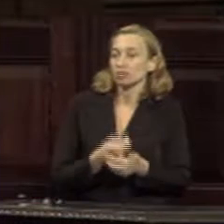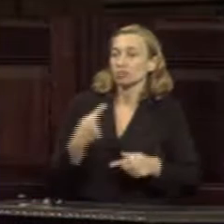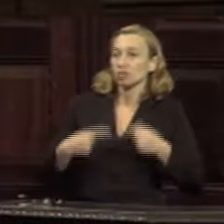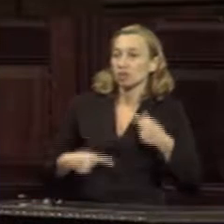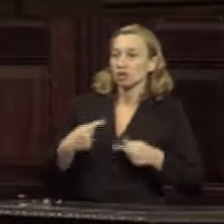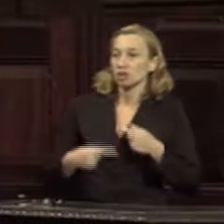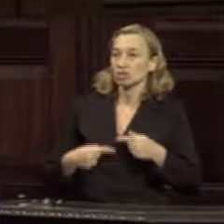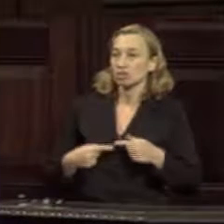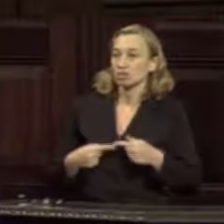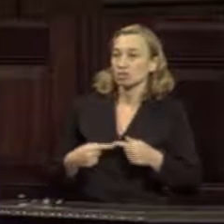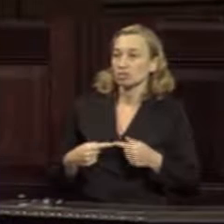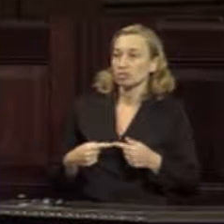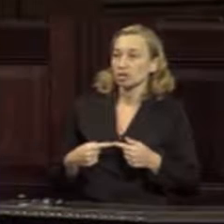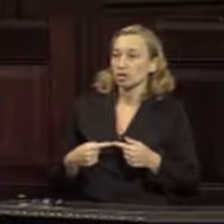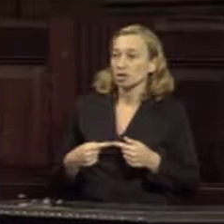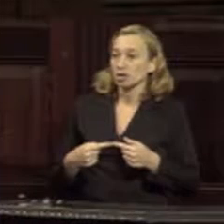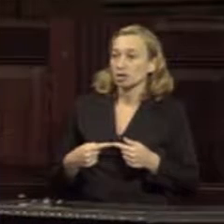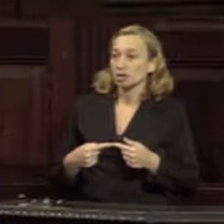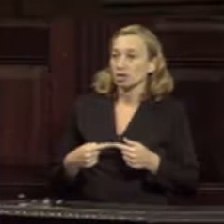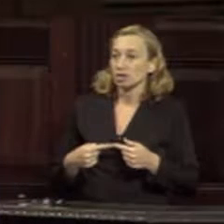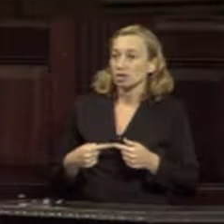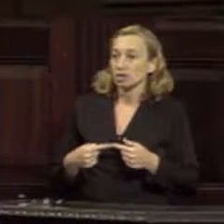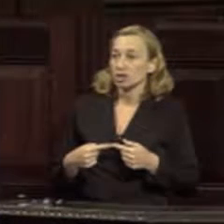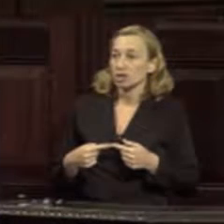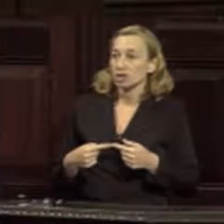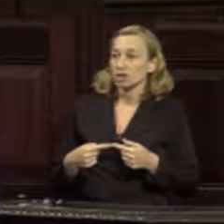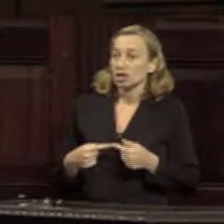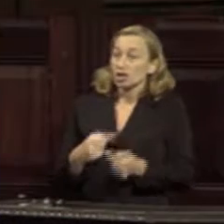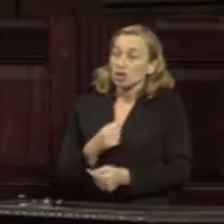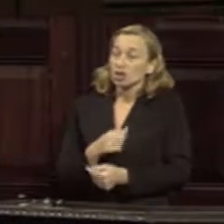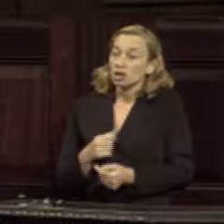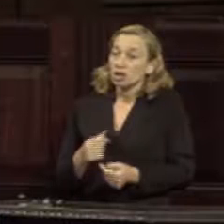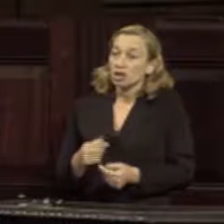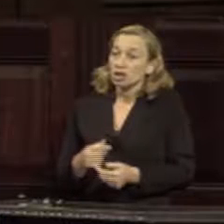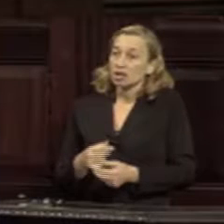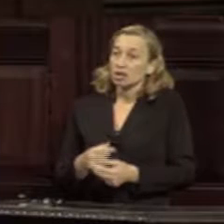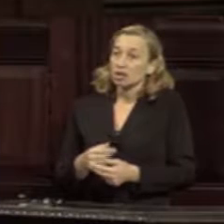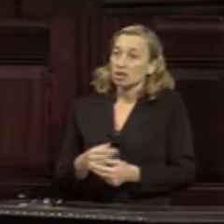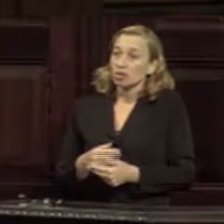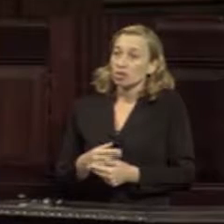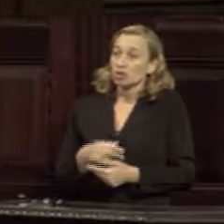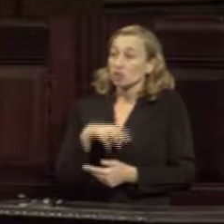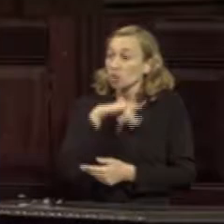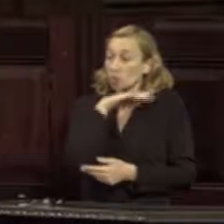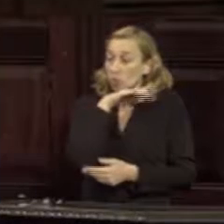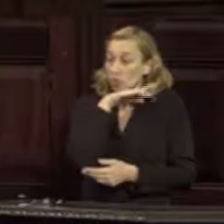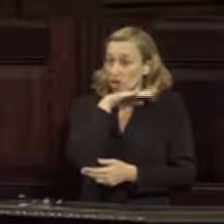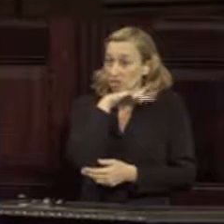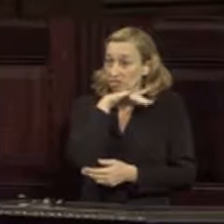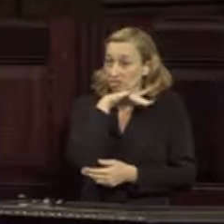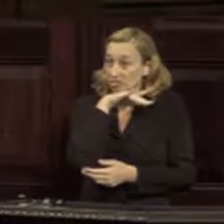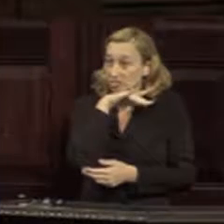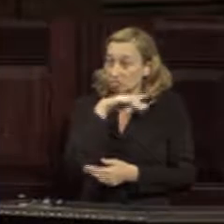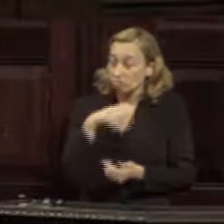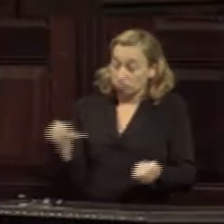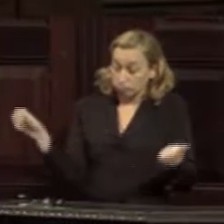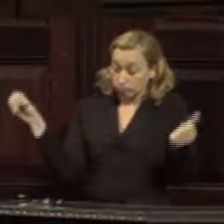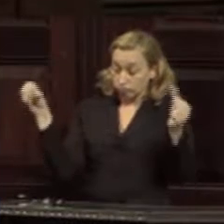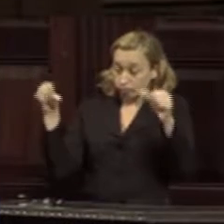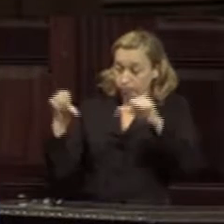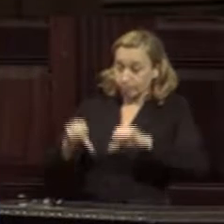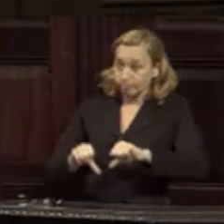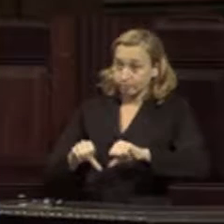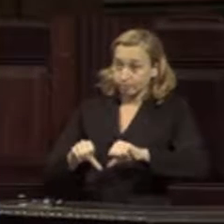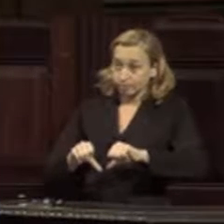Prejuízos que vão além, muito além, daqueles que ele aqui citou. Pois